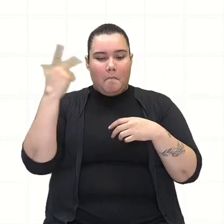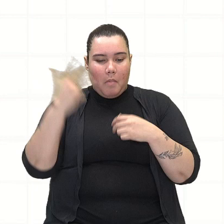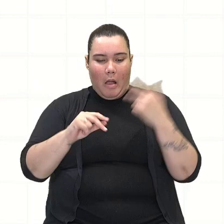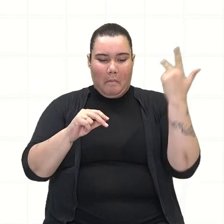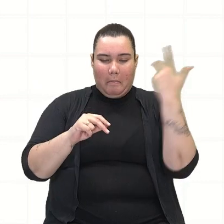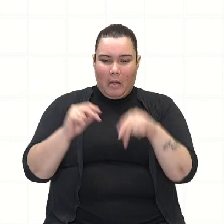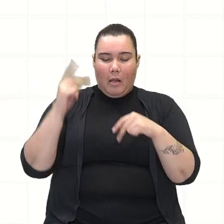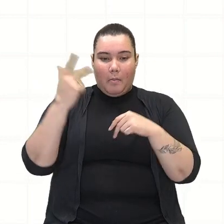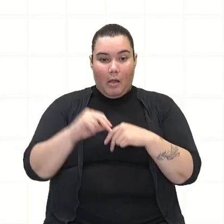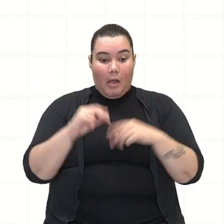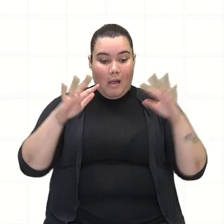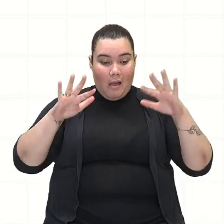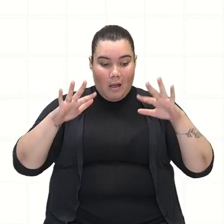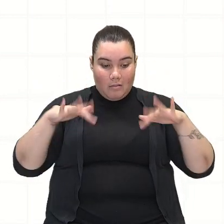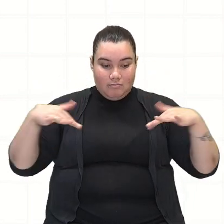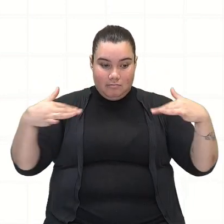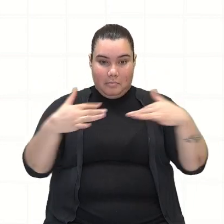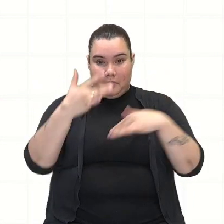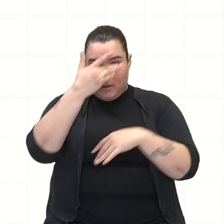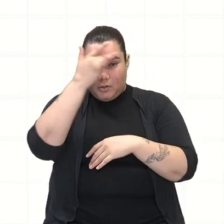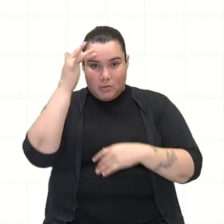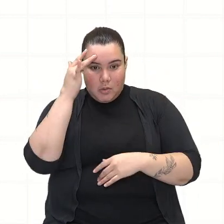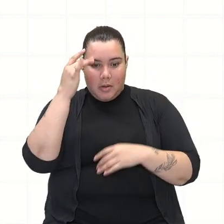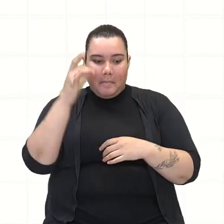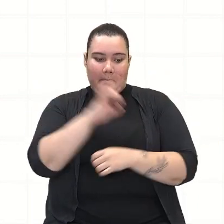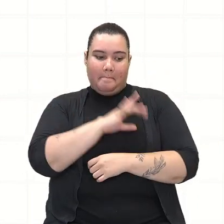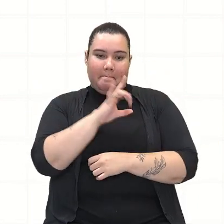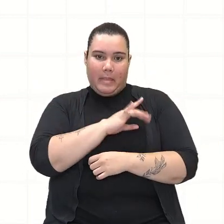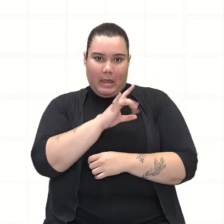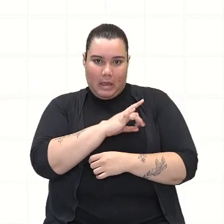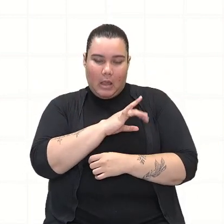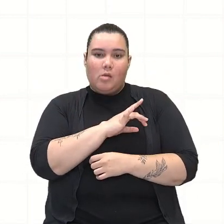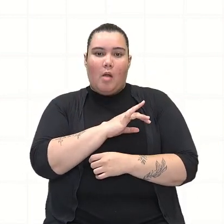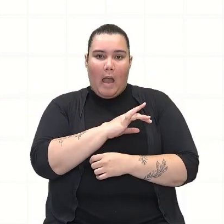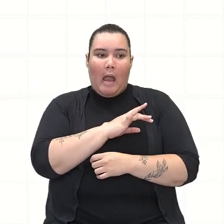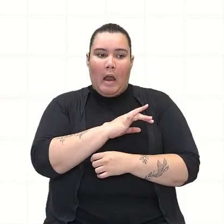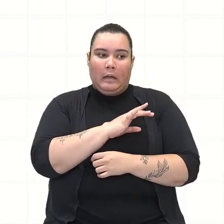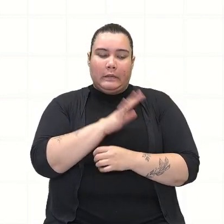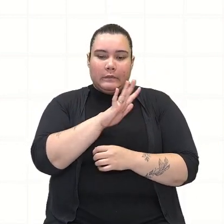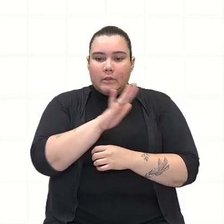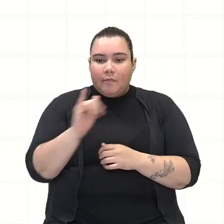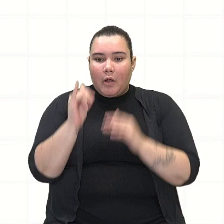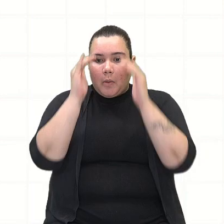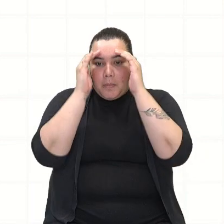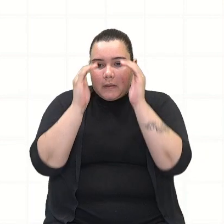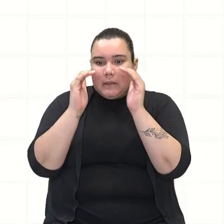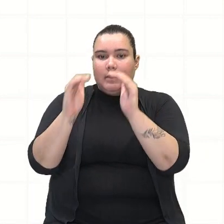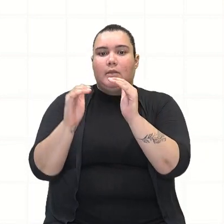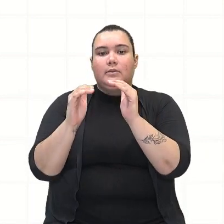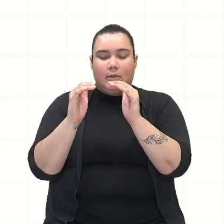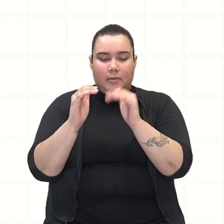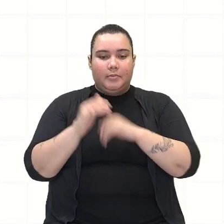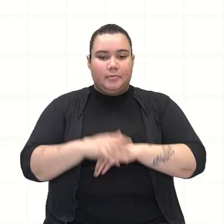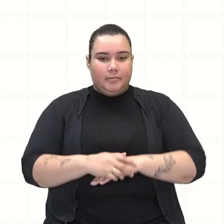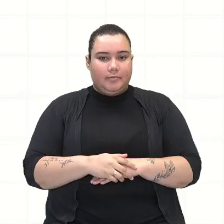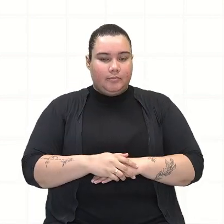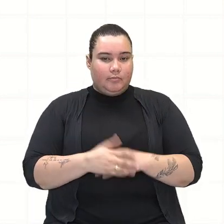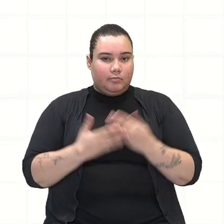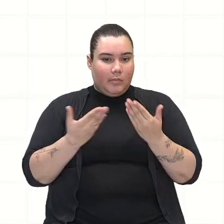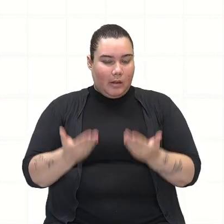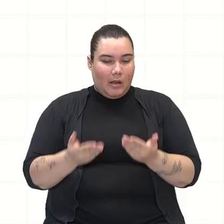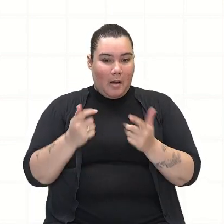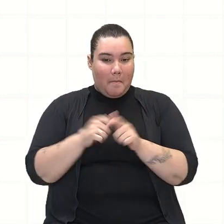para impor uma obediência forçada através dessa intimidação. Muitos